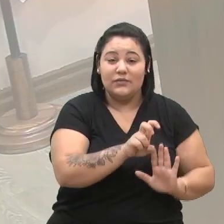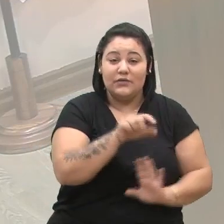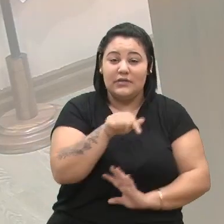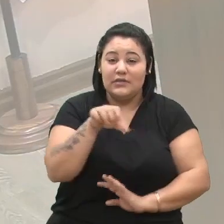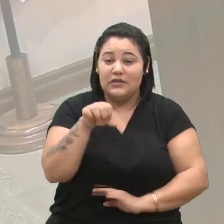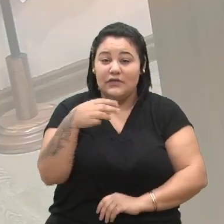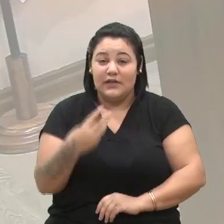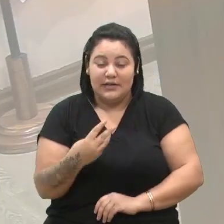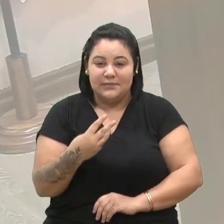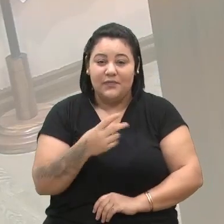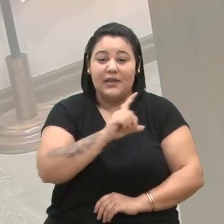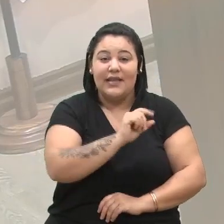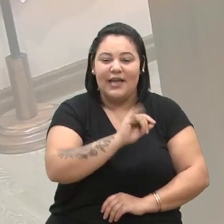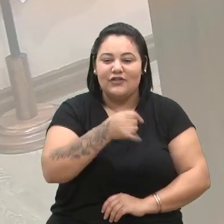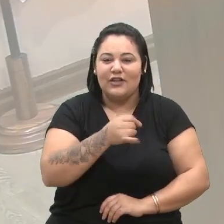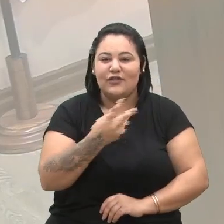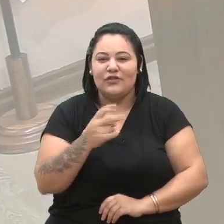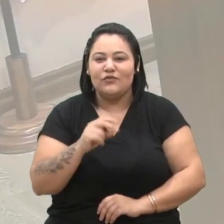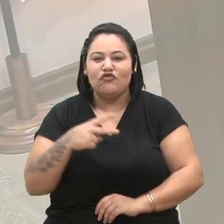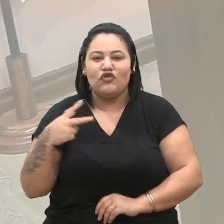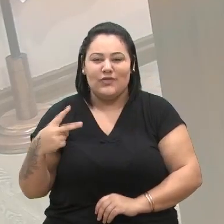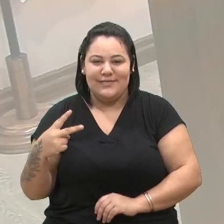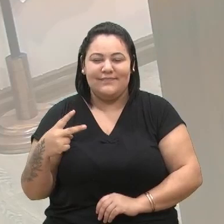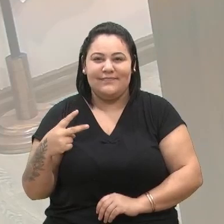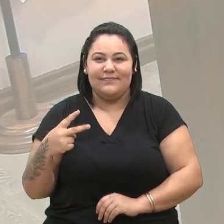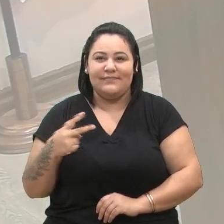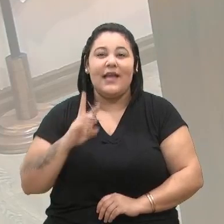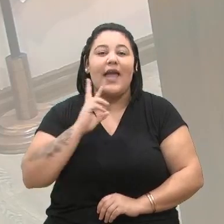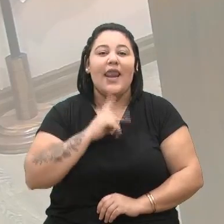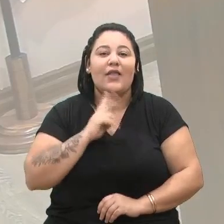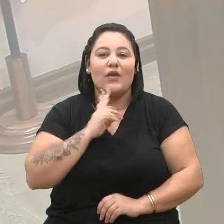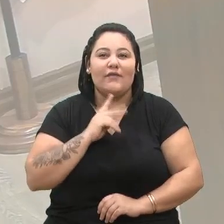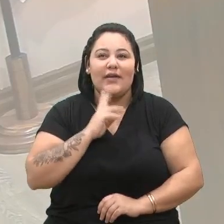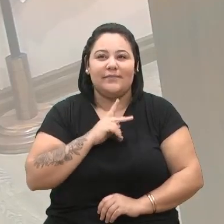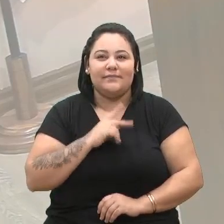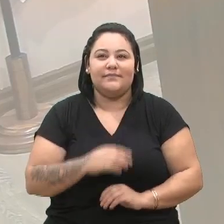5.793, de 10 de janeiro de 2022, Renato Oliveira,